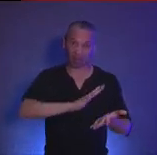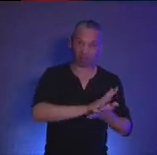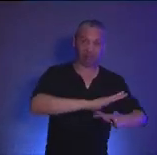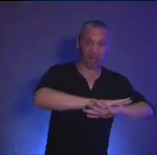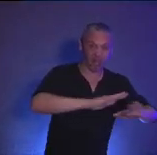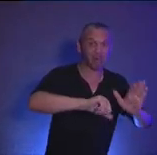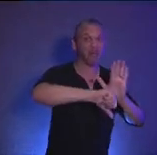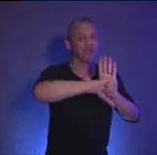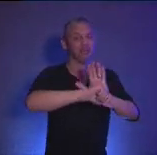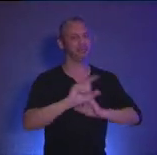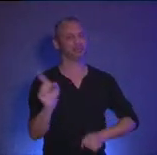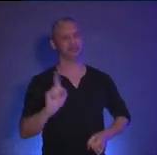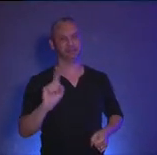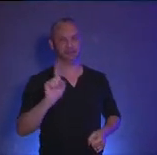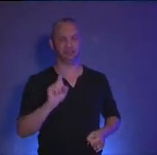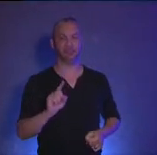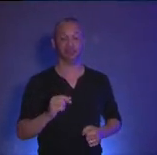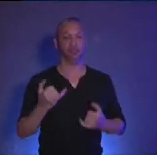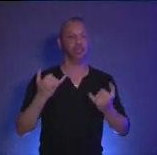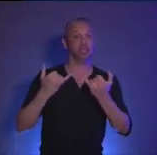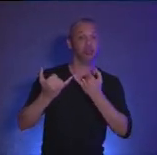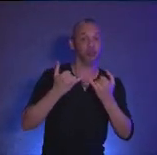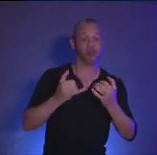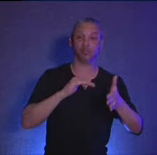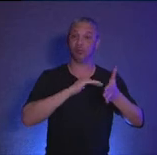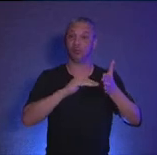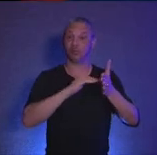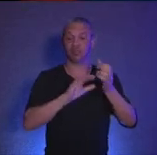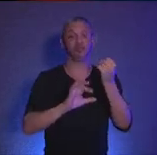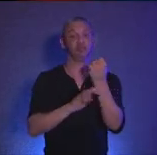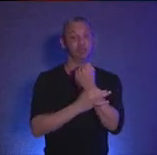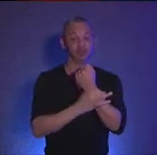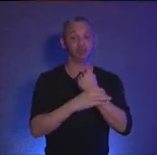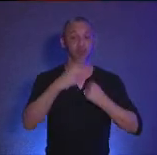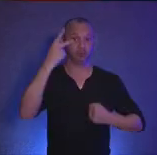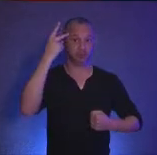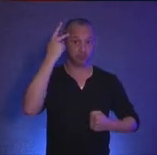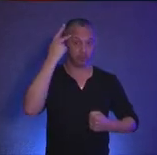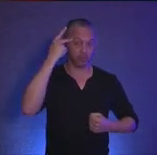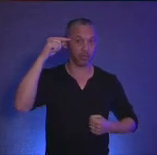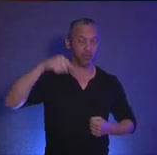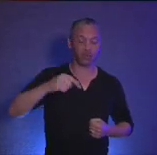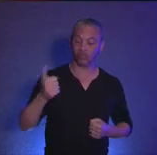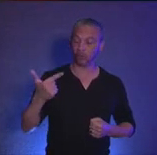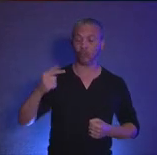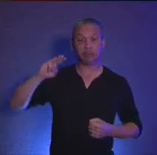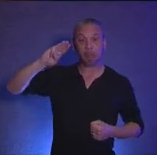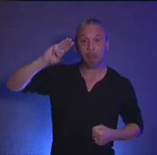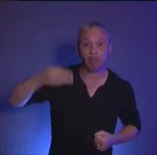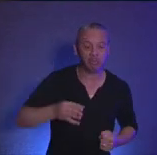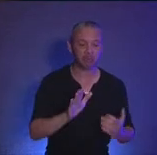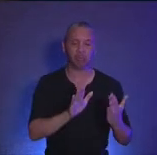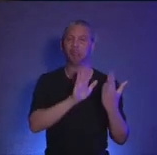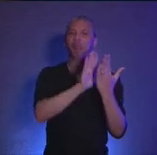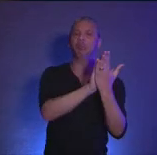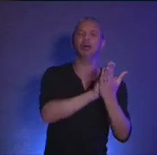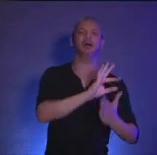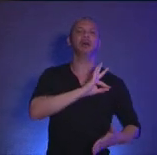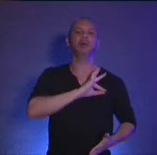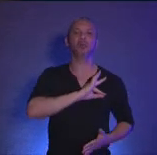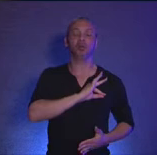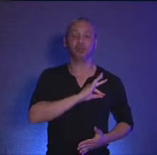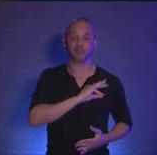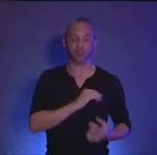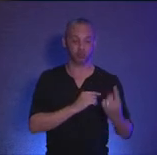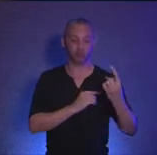tá ligado? Segundo dados da Secretaria de Segurança Pública de São Paulo, dos quase 12 milhões de abordagens realizadas, nem